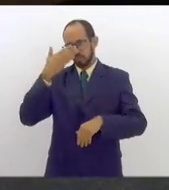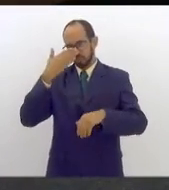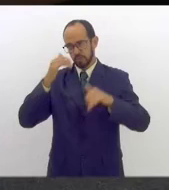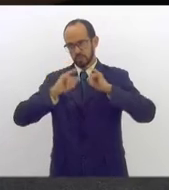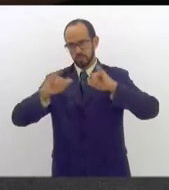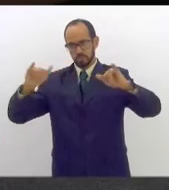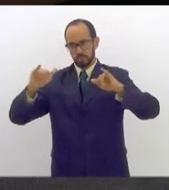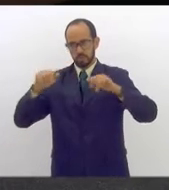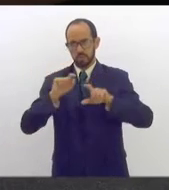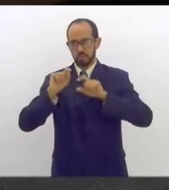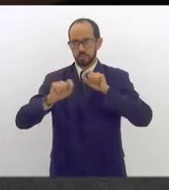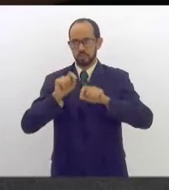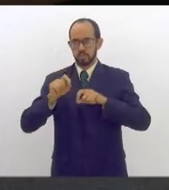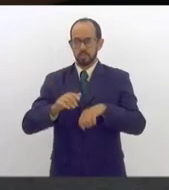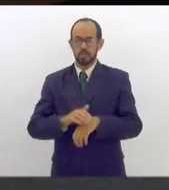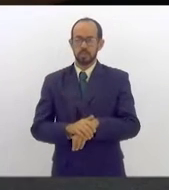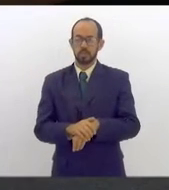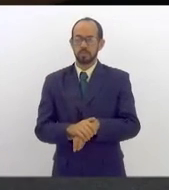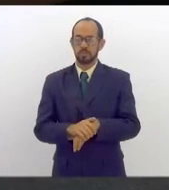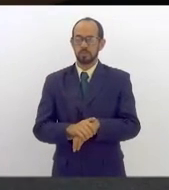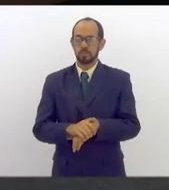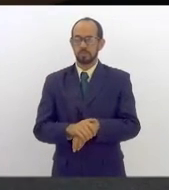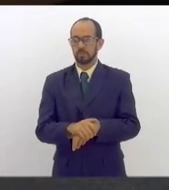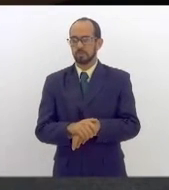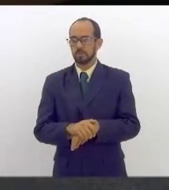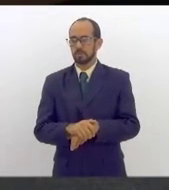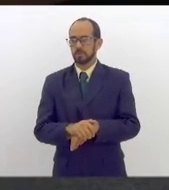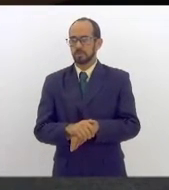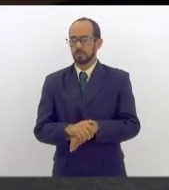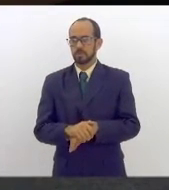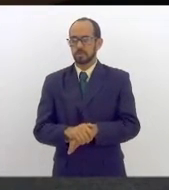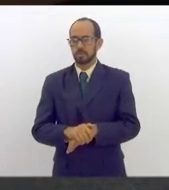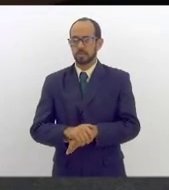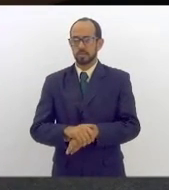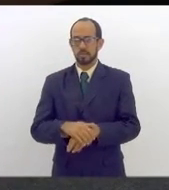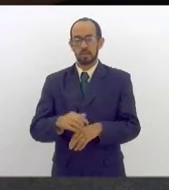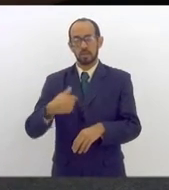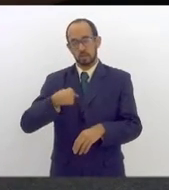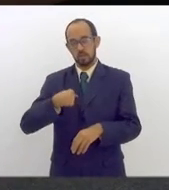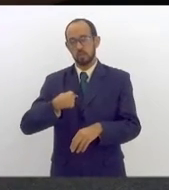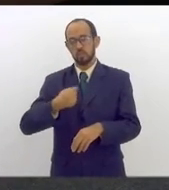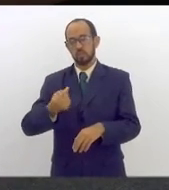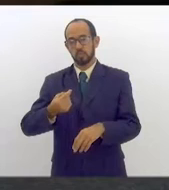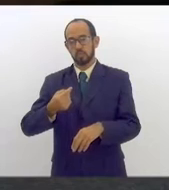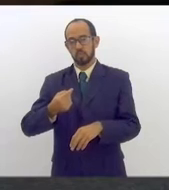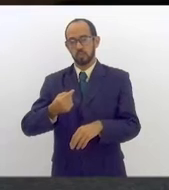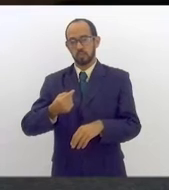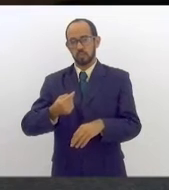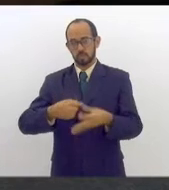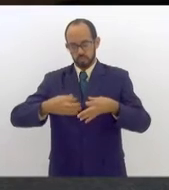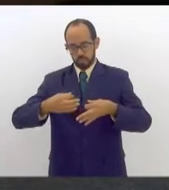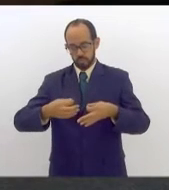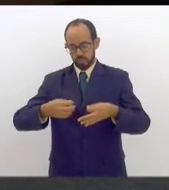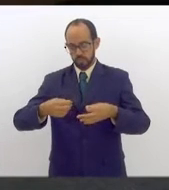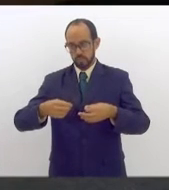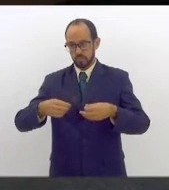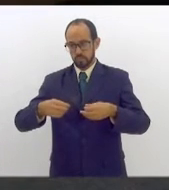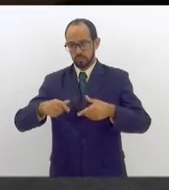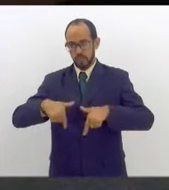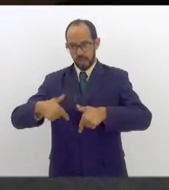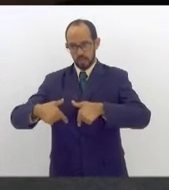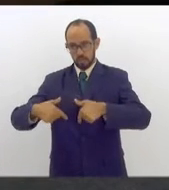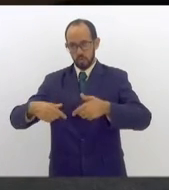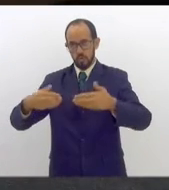publicado, e eu sou um daqueles que age de acordo com o que define a